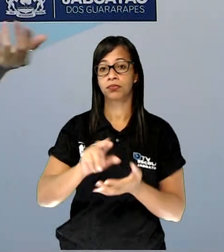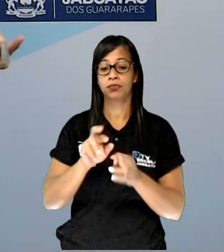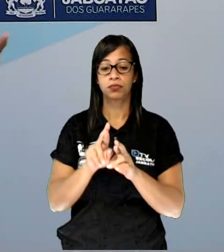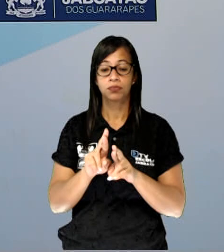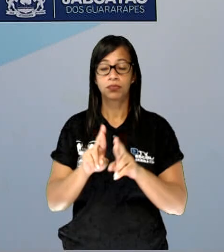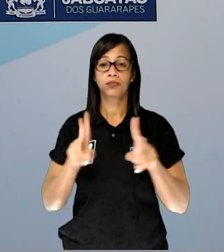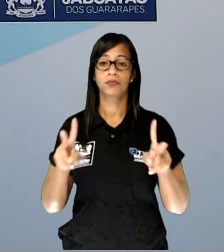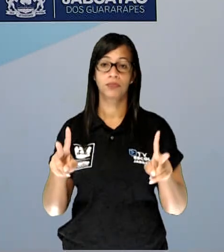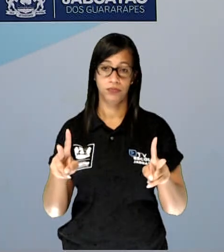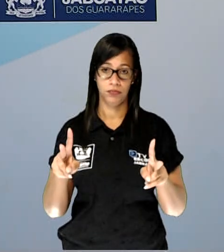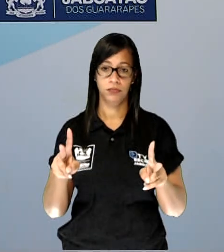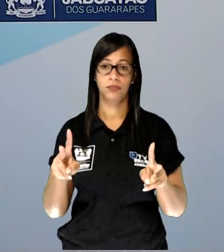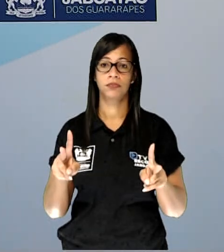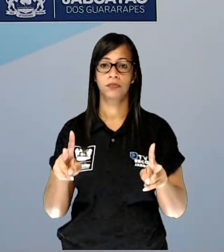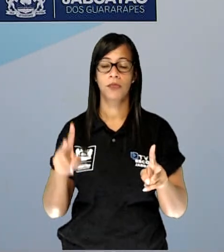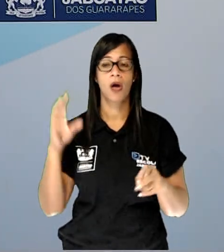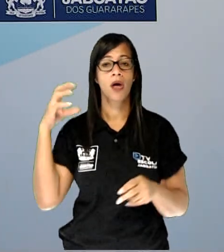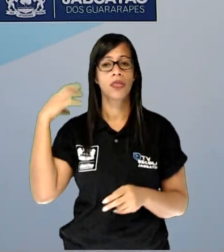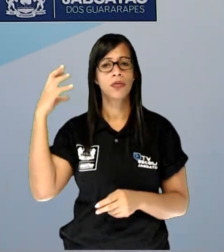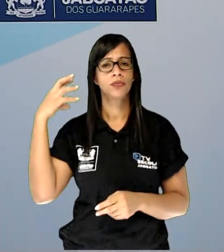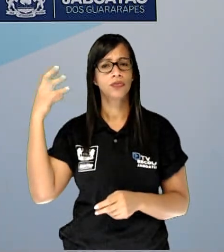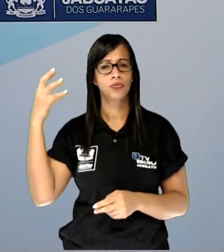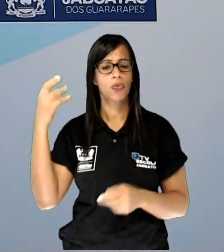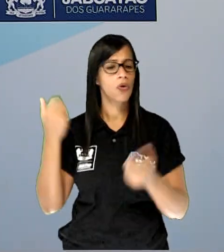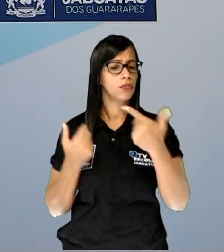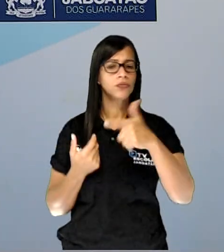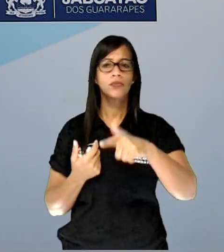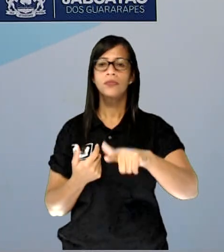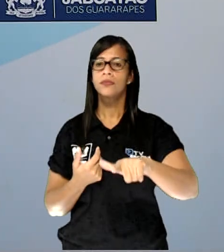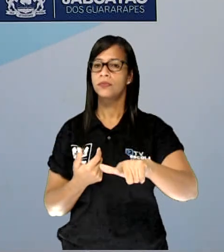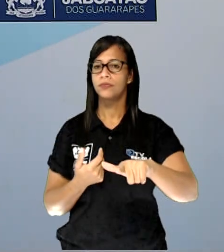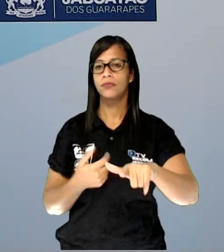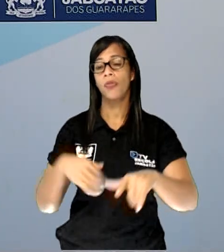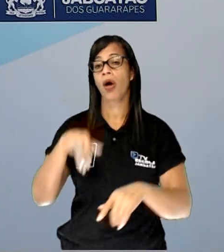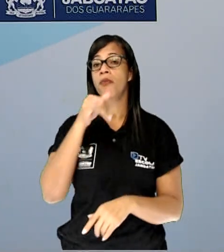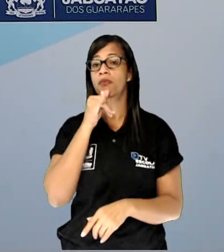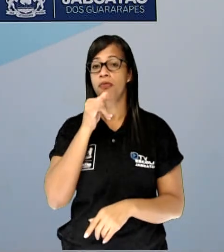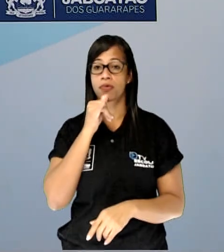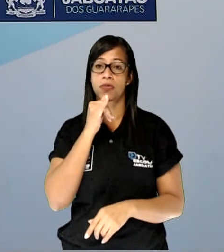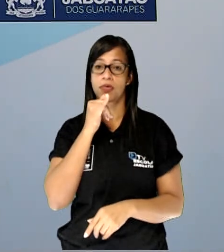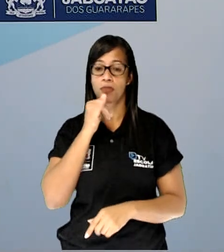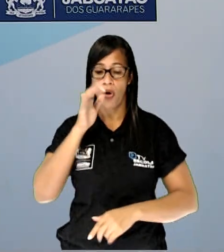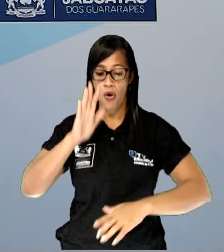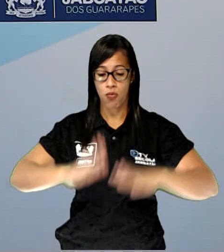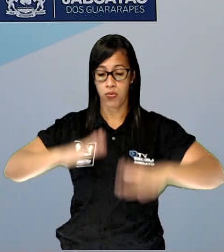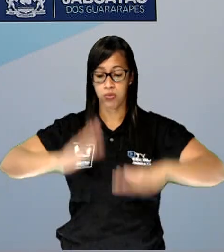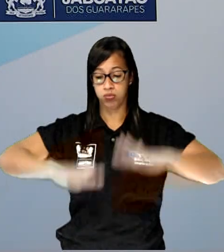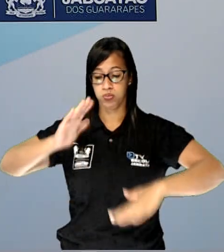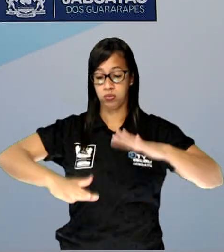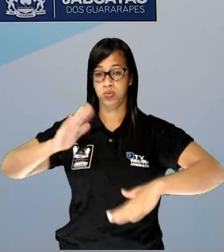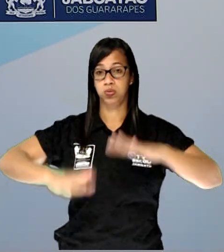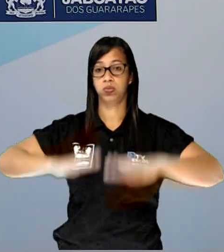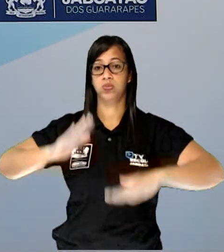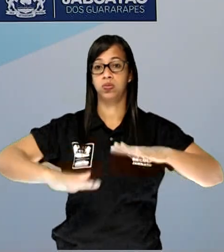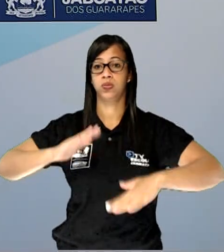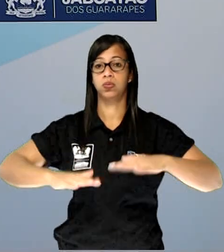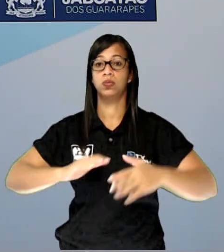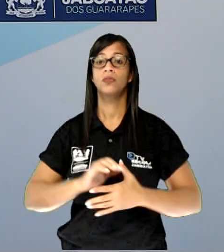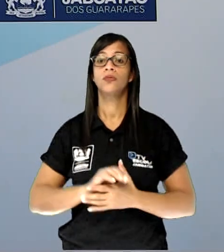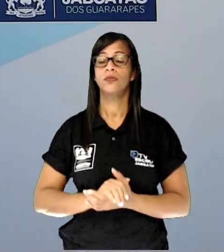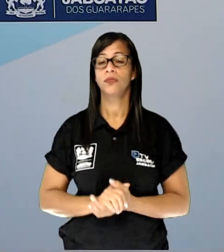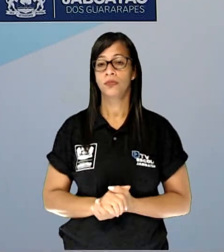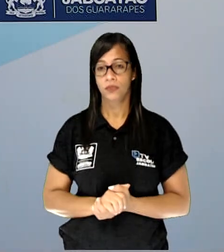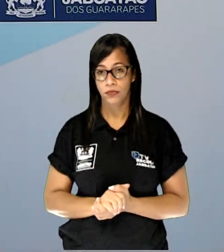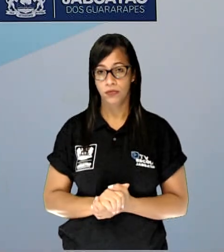e outro. Por exemplo, o som de um instrumento de percussão, um tambor,